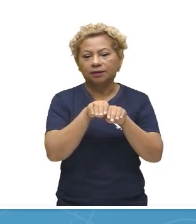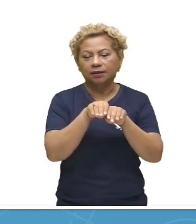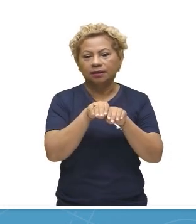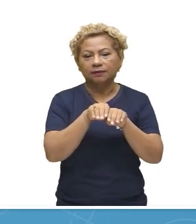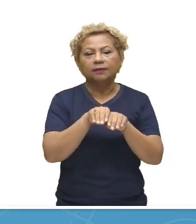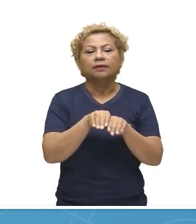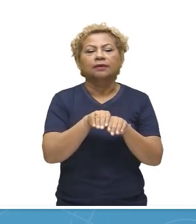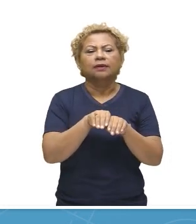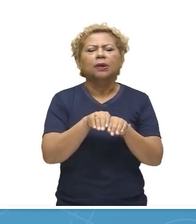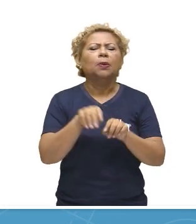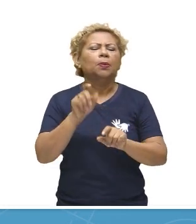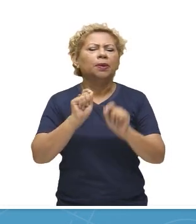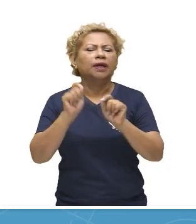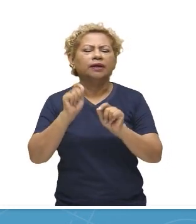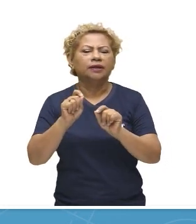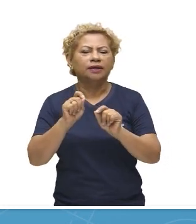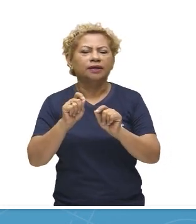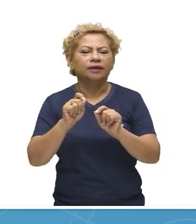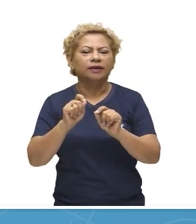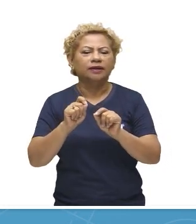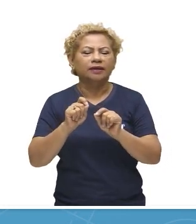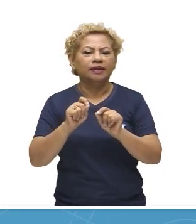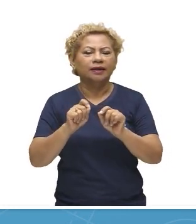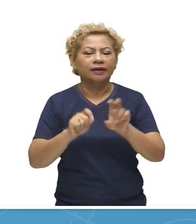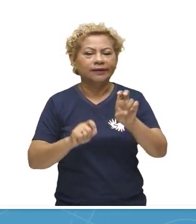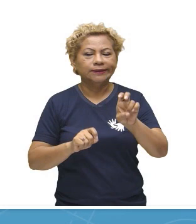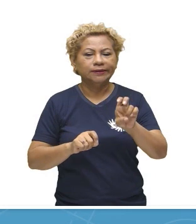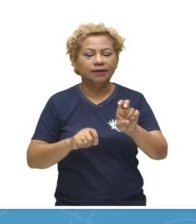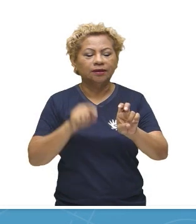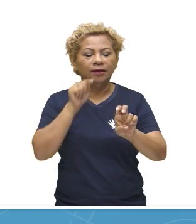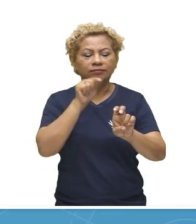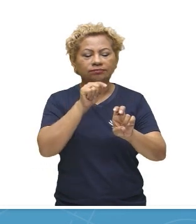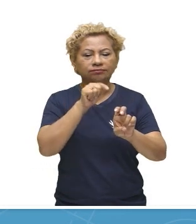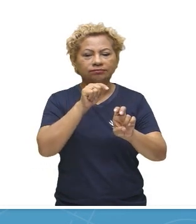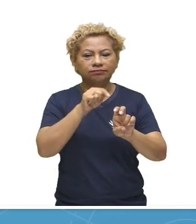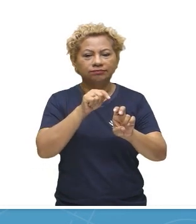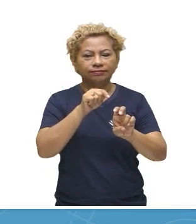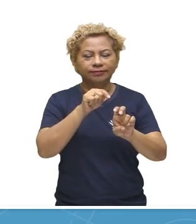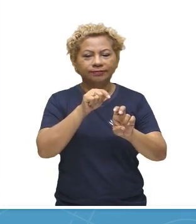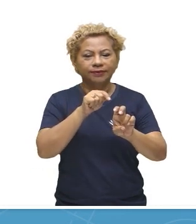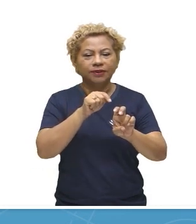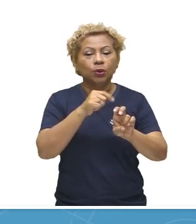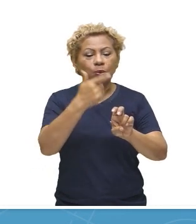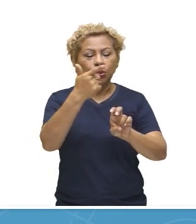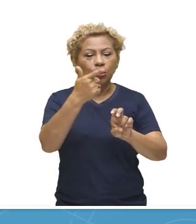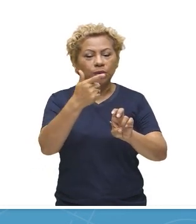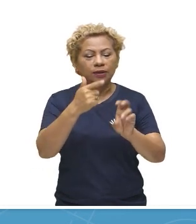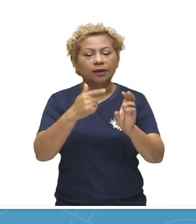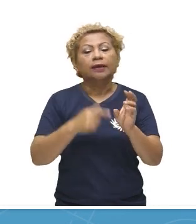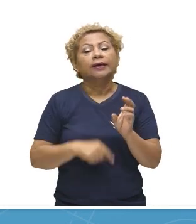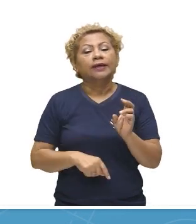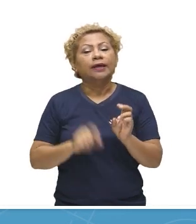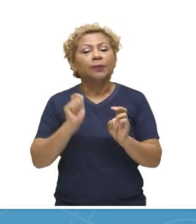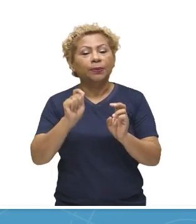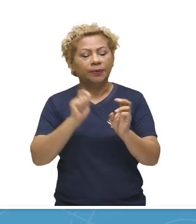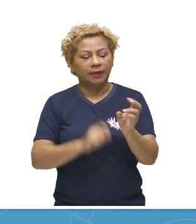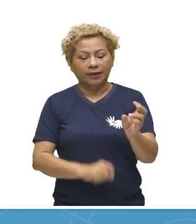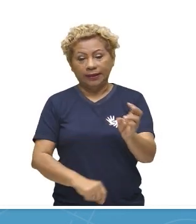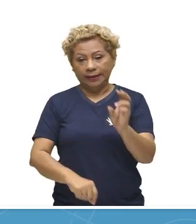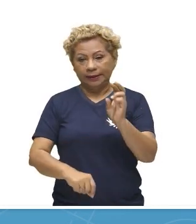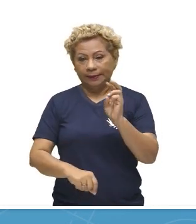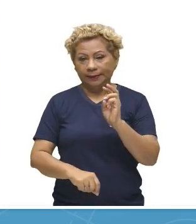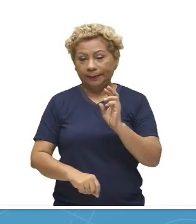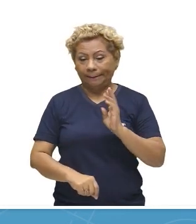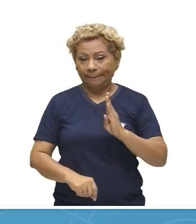O que é 5 ao quadrado? A gente já viu na potenciação que 5 ao quadrado vai ser 5 vezes 5. Por